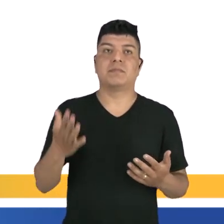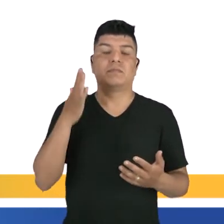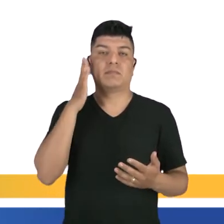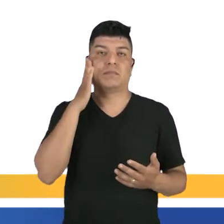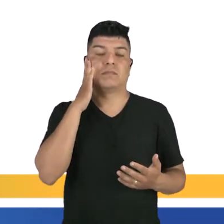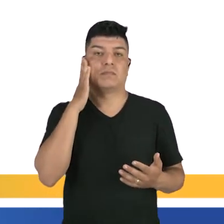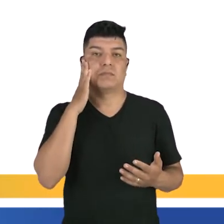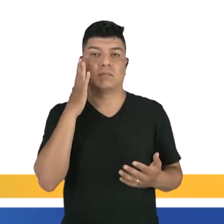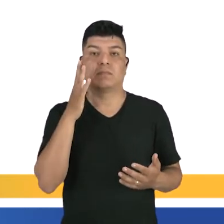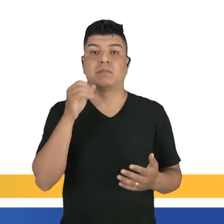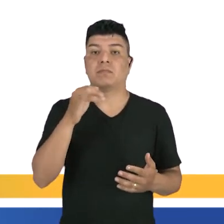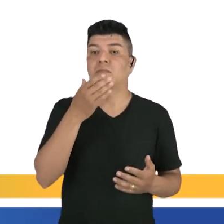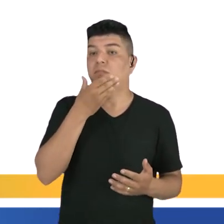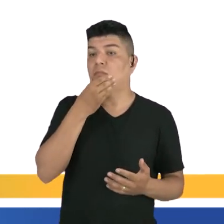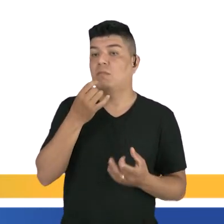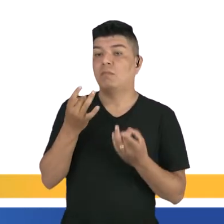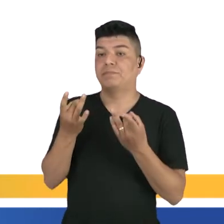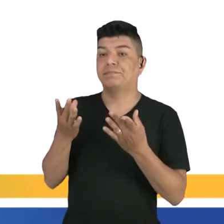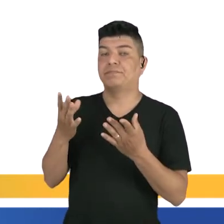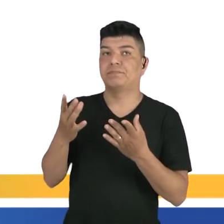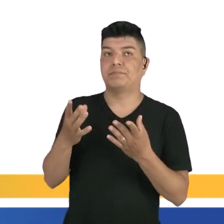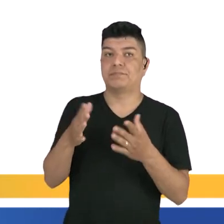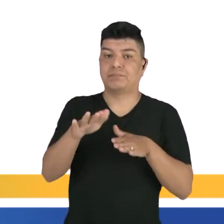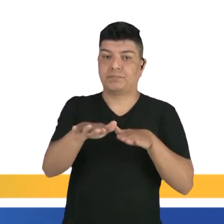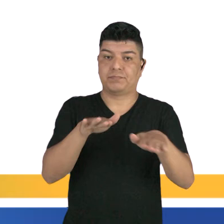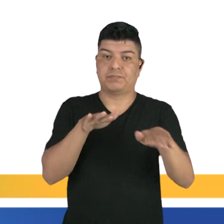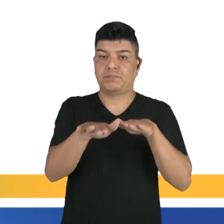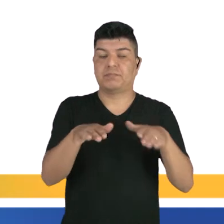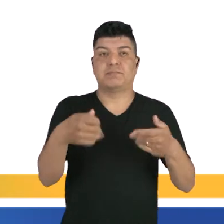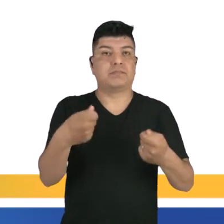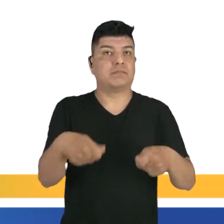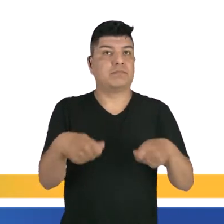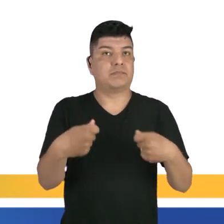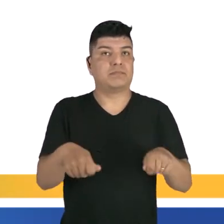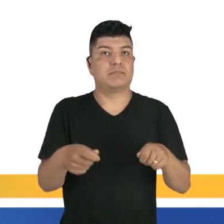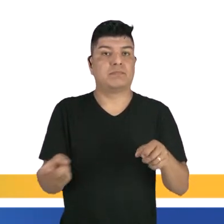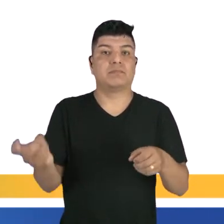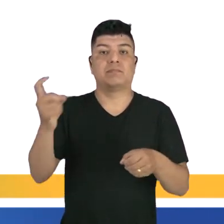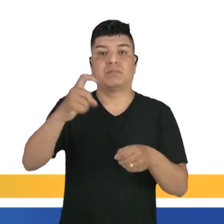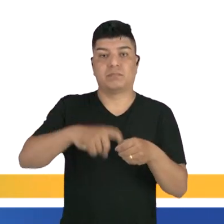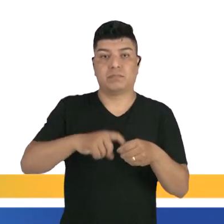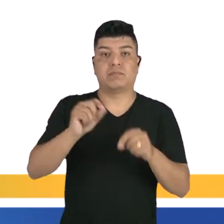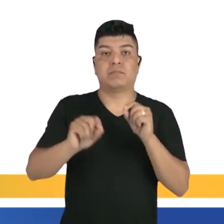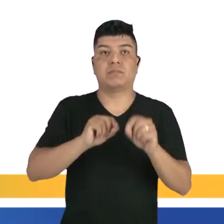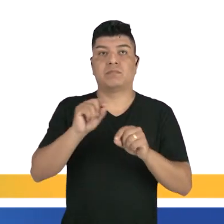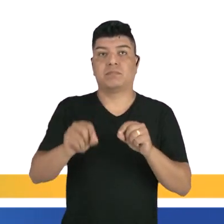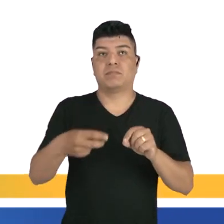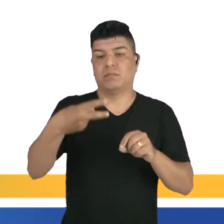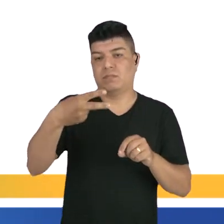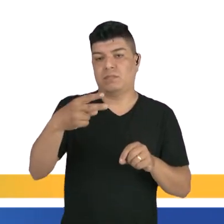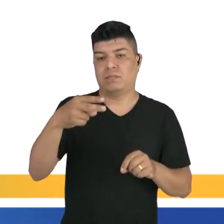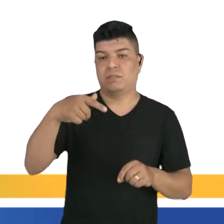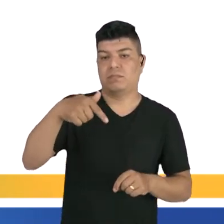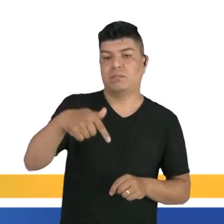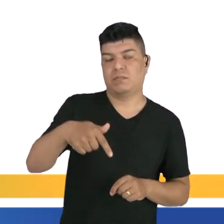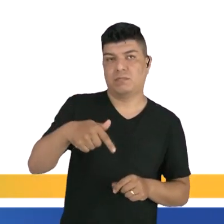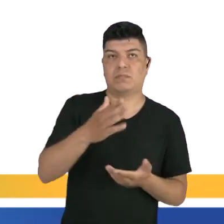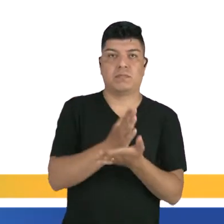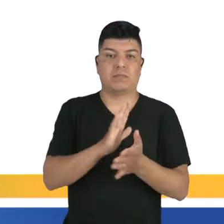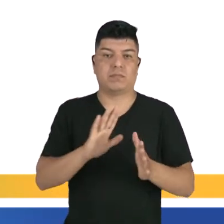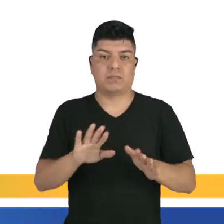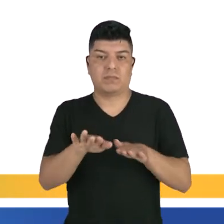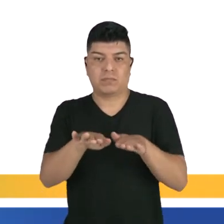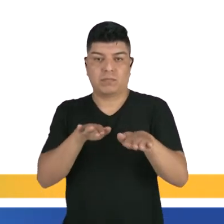que volta o competidor deixou a corrida, precisamos determinar a volta que corresponde a 2/7 para terminar